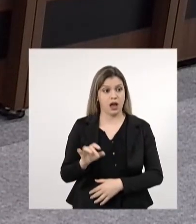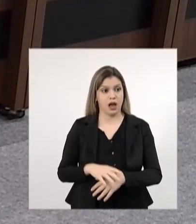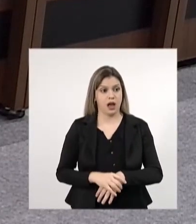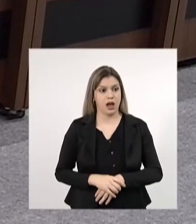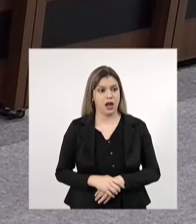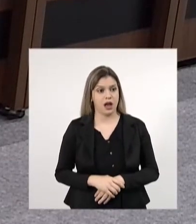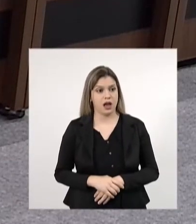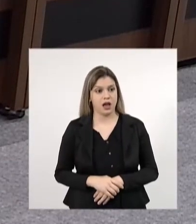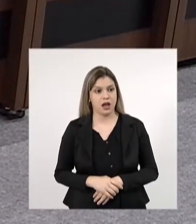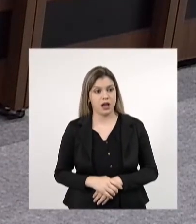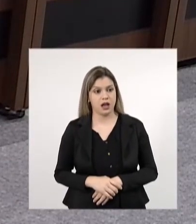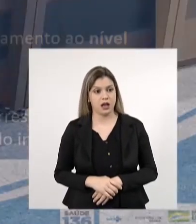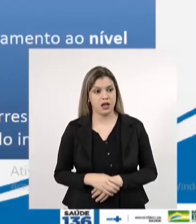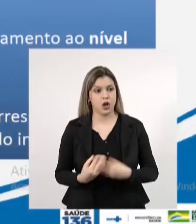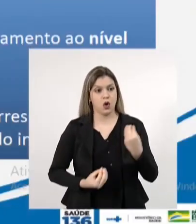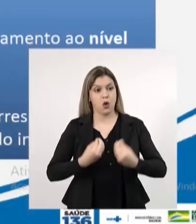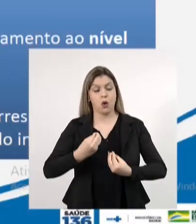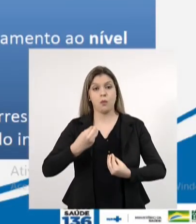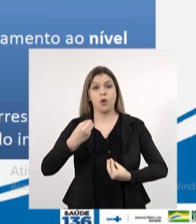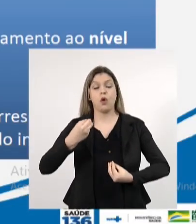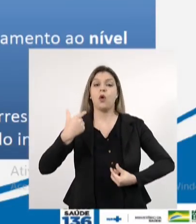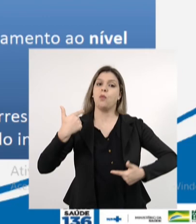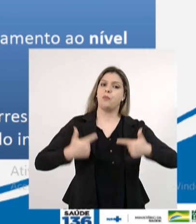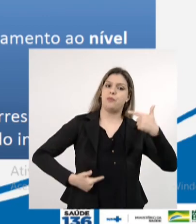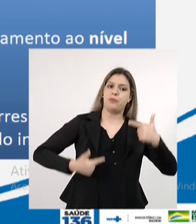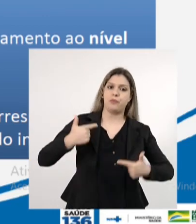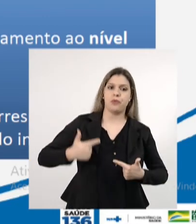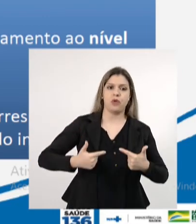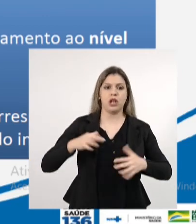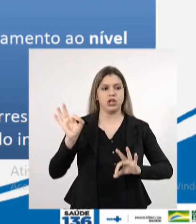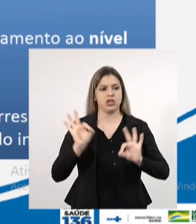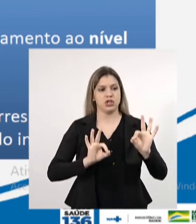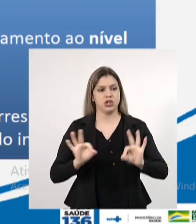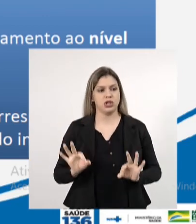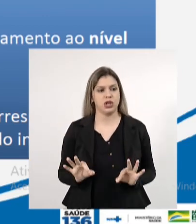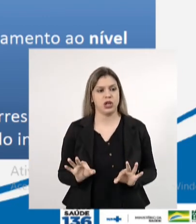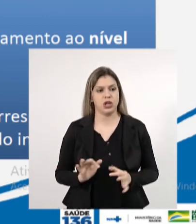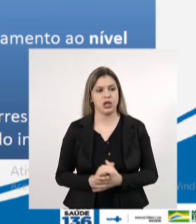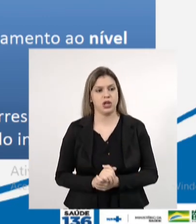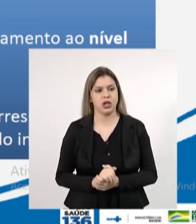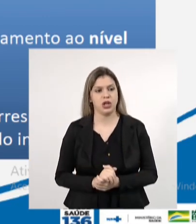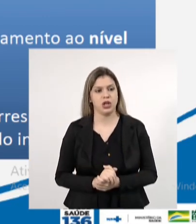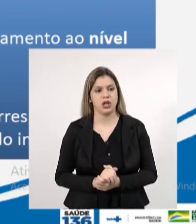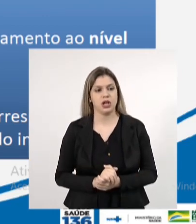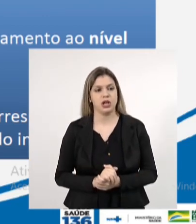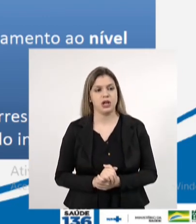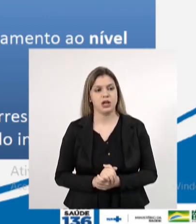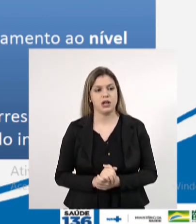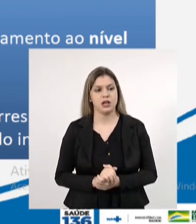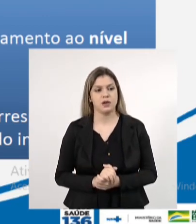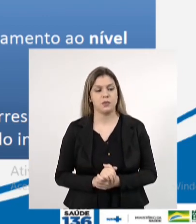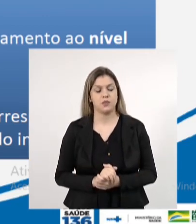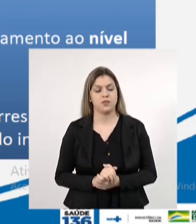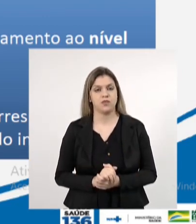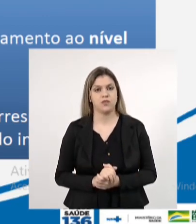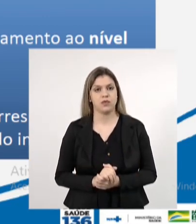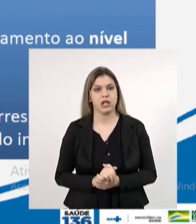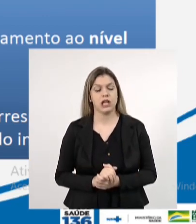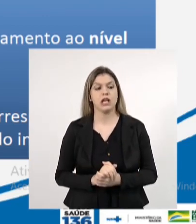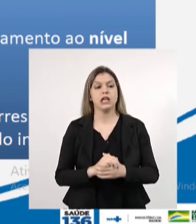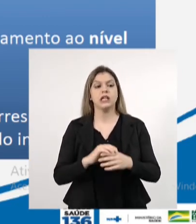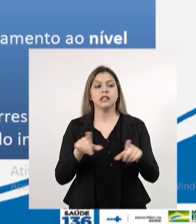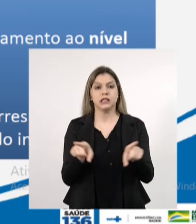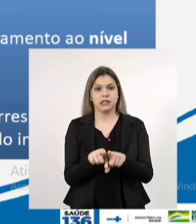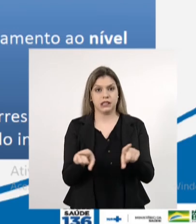minutos. Relevância política, esquece política. Relevância clínica e epidemiológica, indicadores de processos